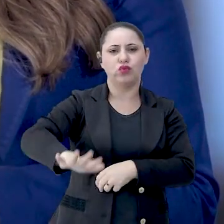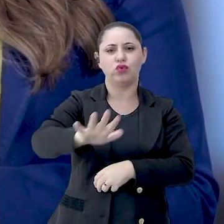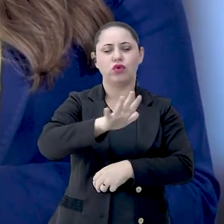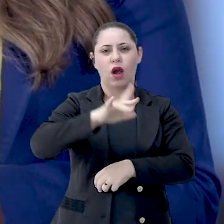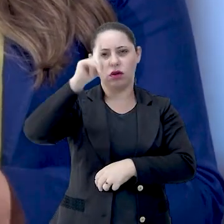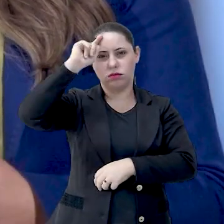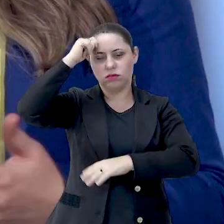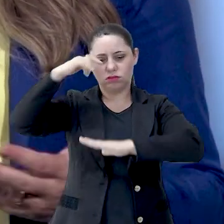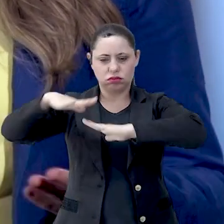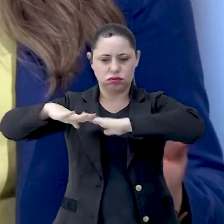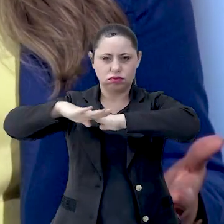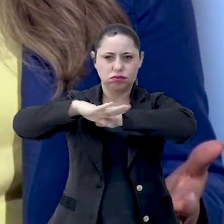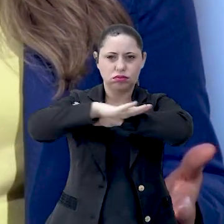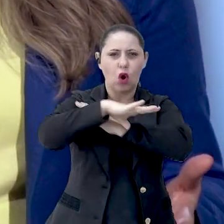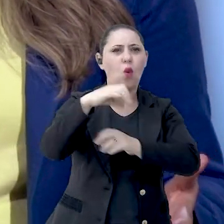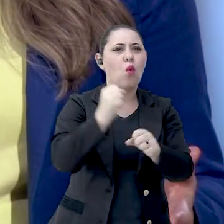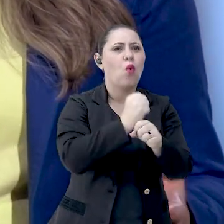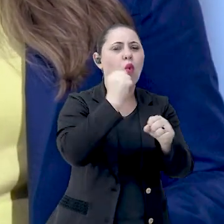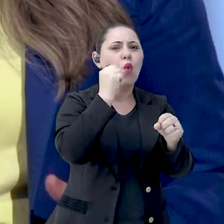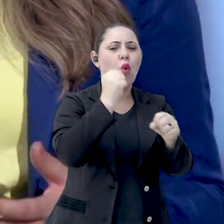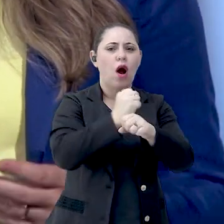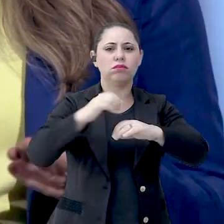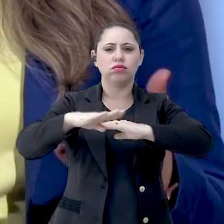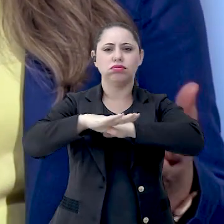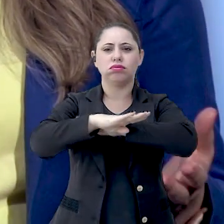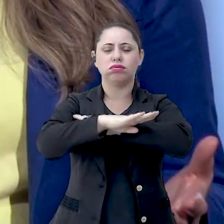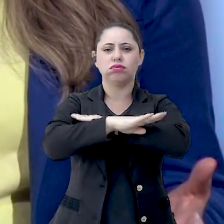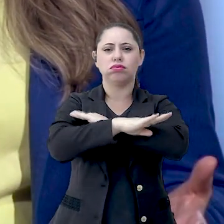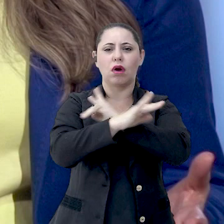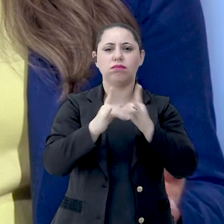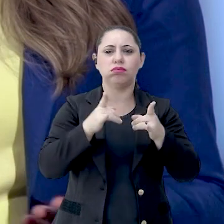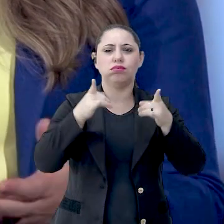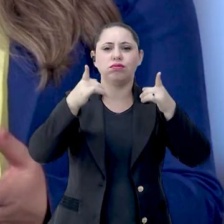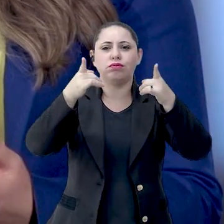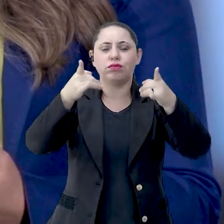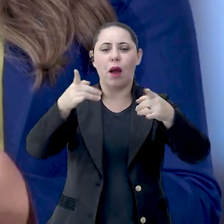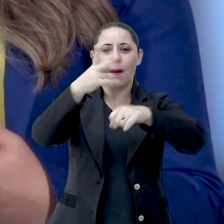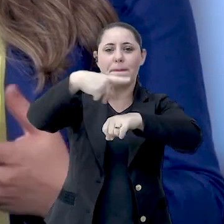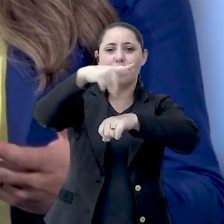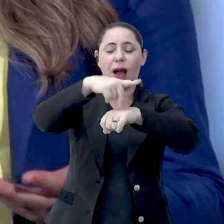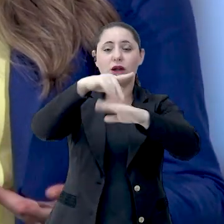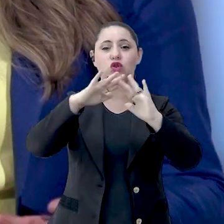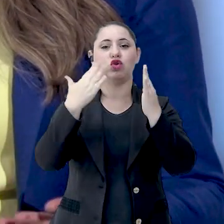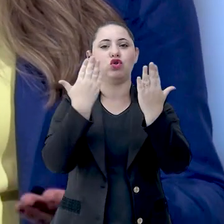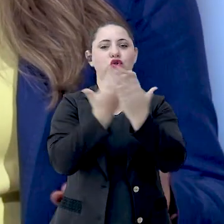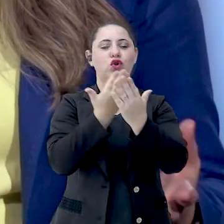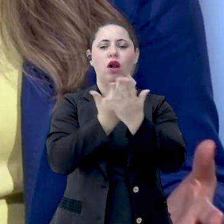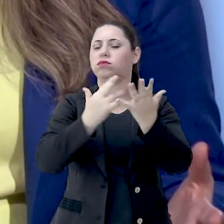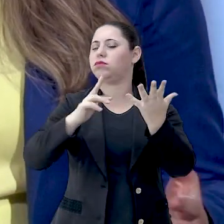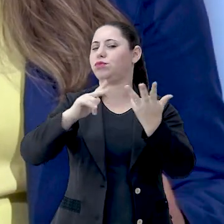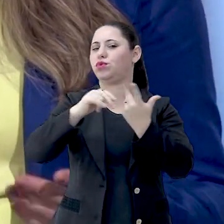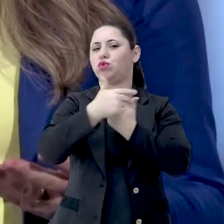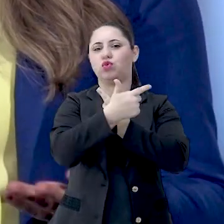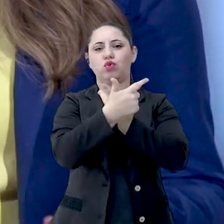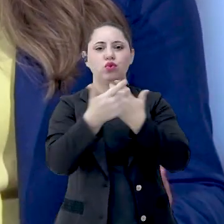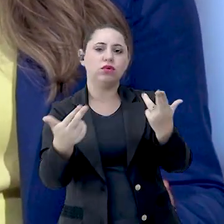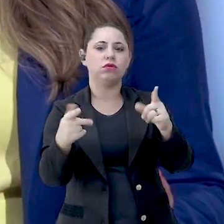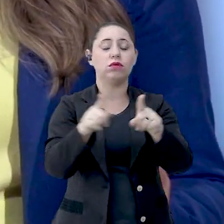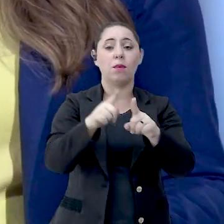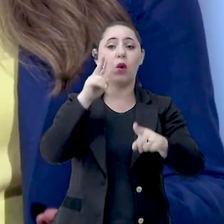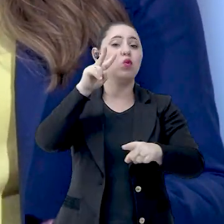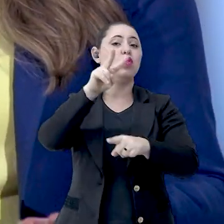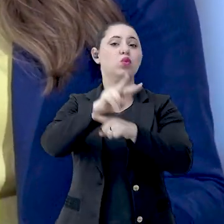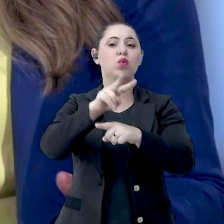no geral, pavimentação de ruas, construção de estradas, pontes, parques, escolas, entre